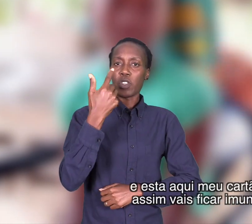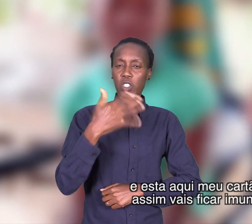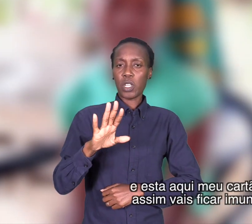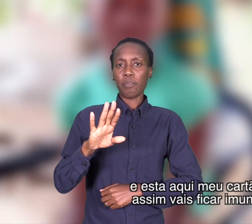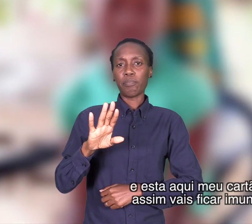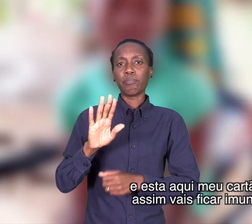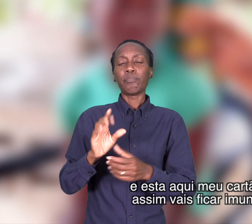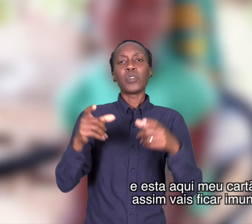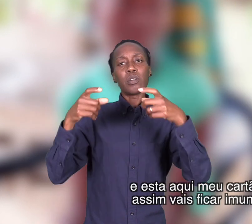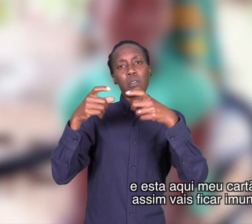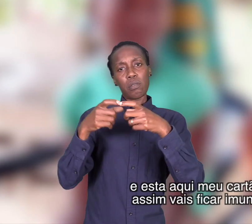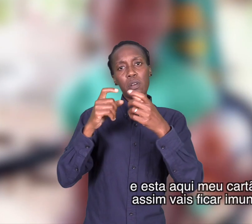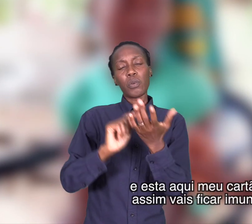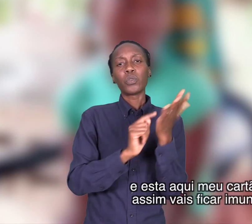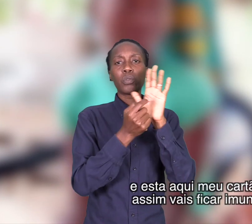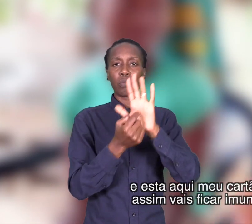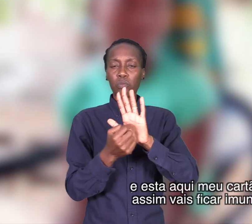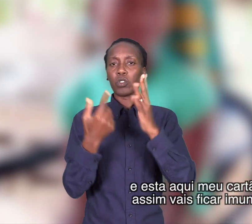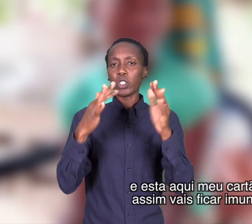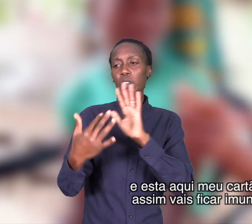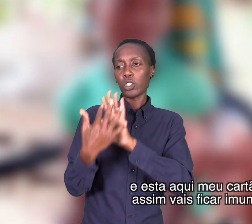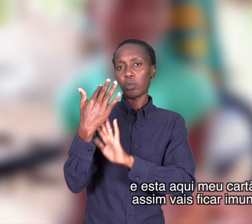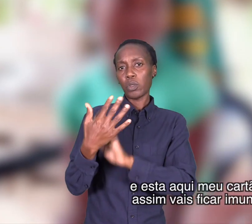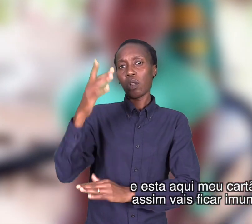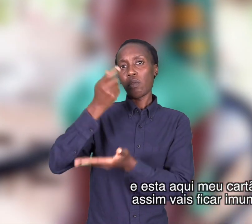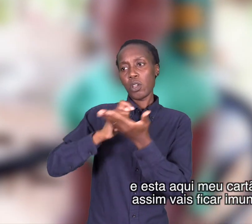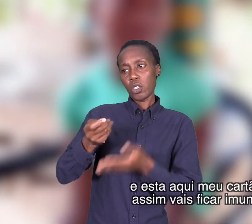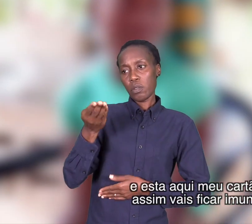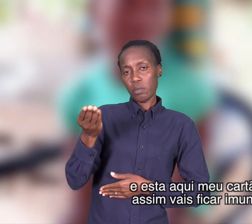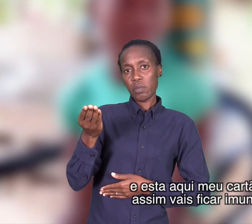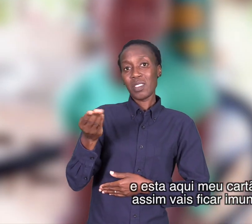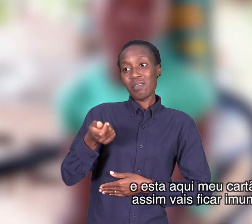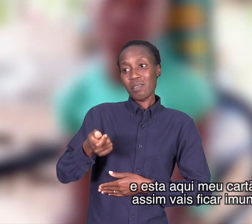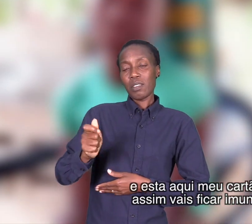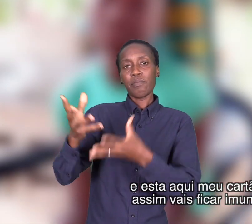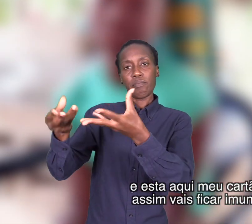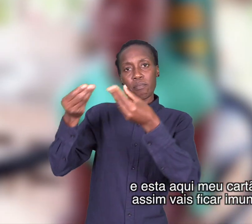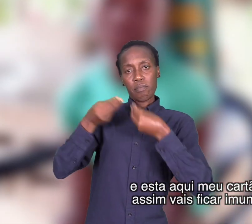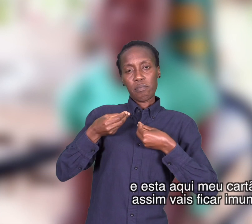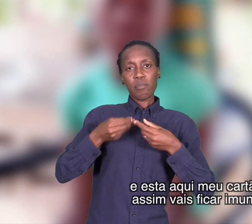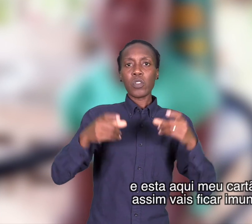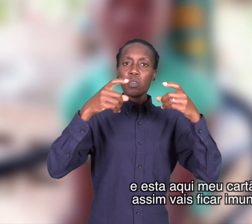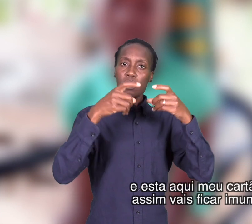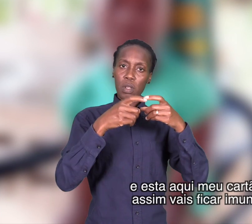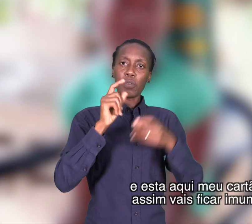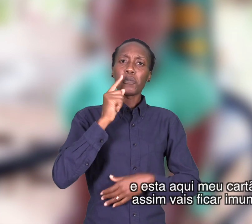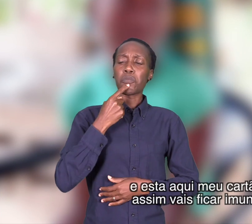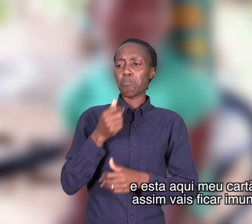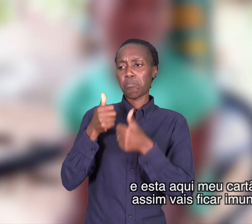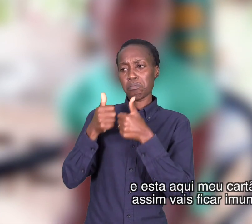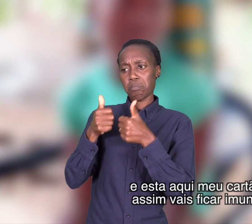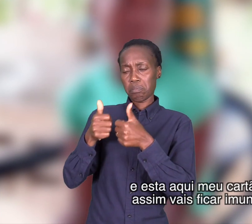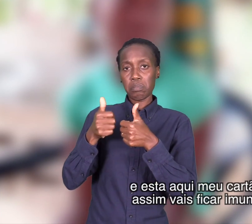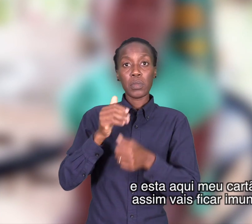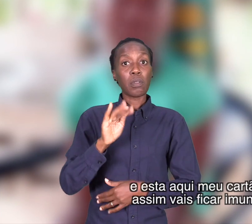cartão, ela me explicou. Lá na escola, lá, entregava-me tá aqui cartão, acabei vacinando, eu disse, ah, boa cena, assim que